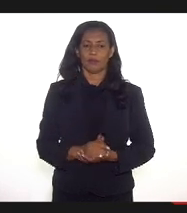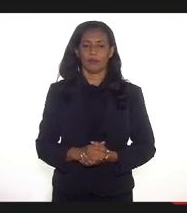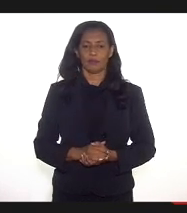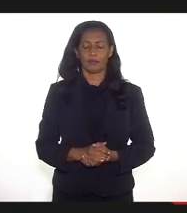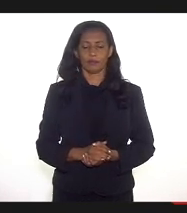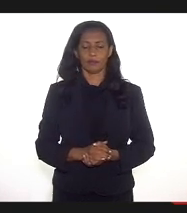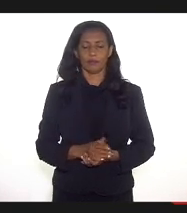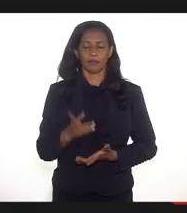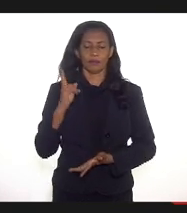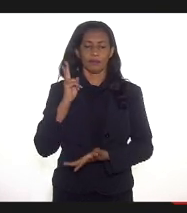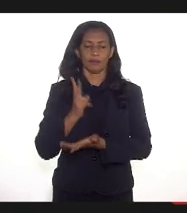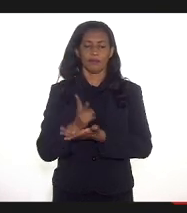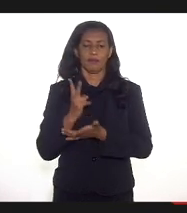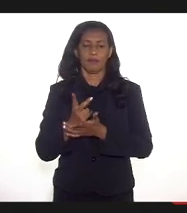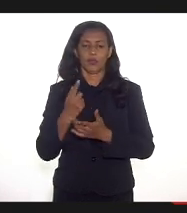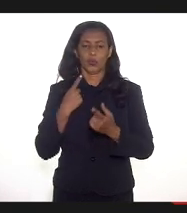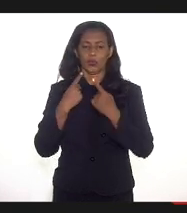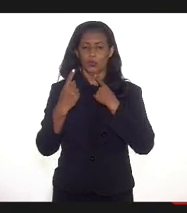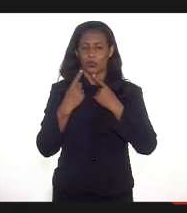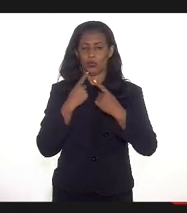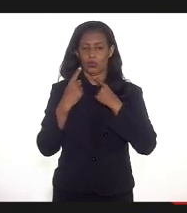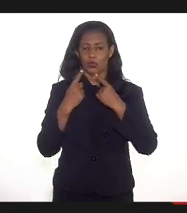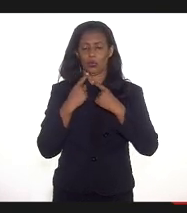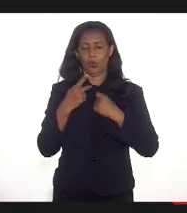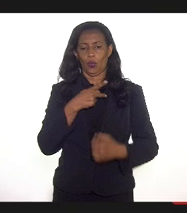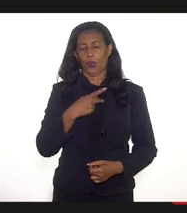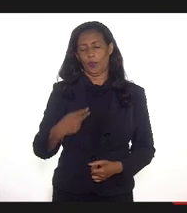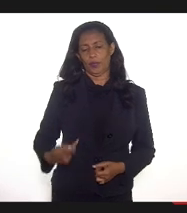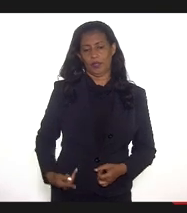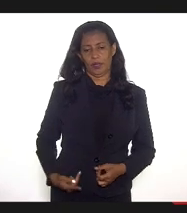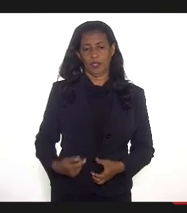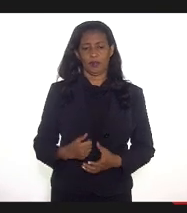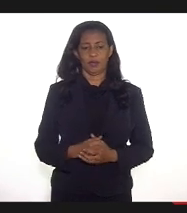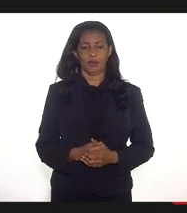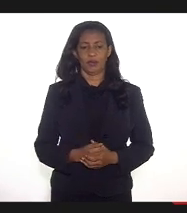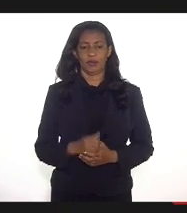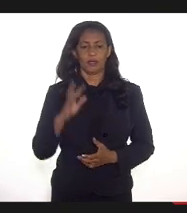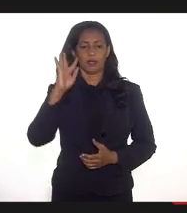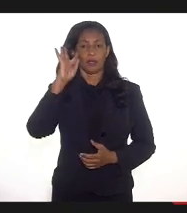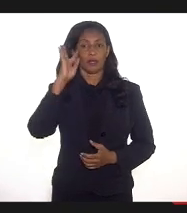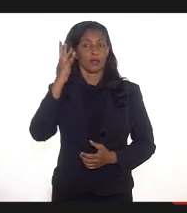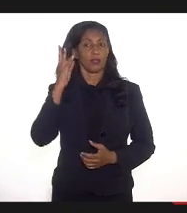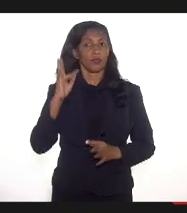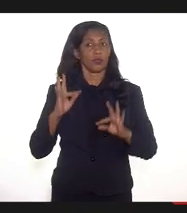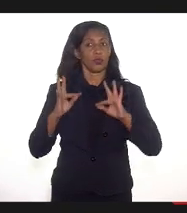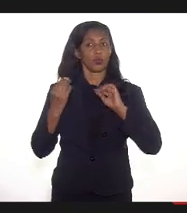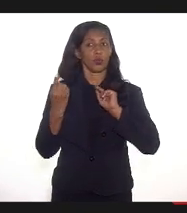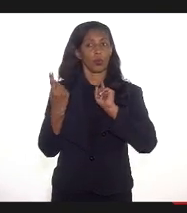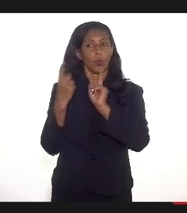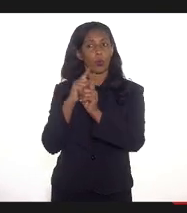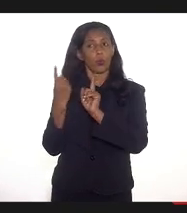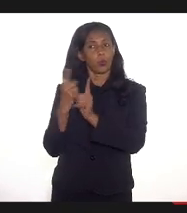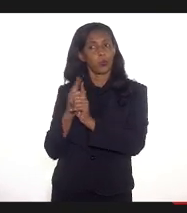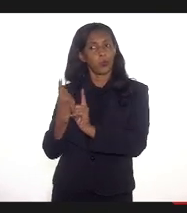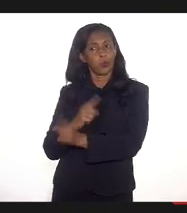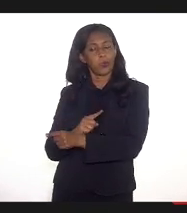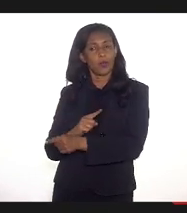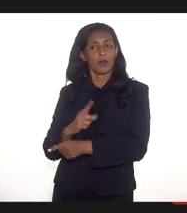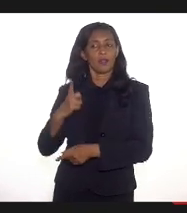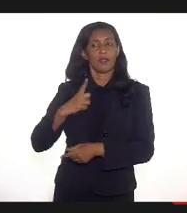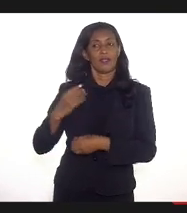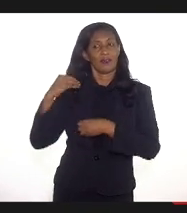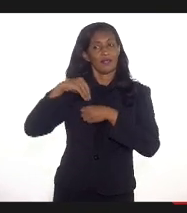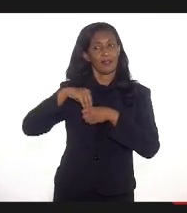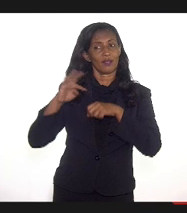para continuar o diálogo aí com o presidente, né, e resolver todas essas contradições que nós temos dentro